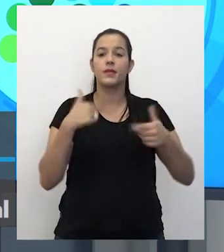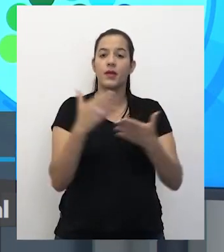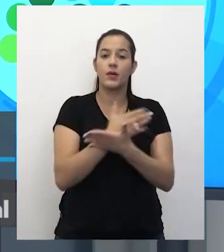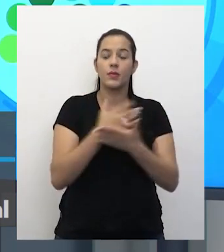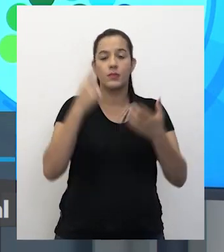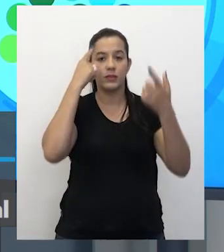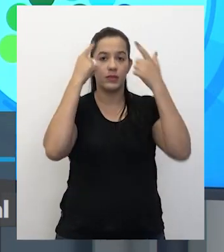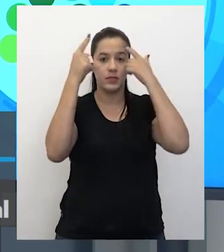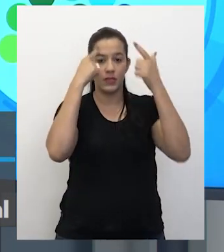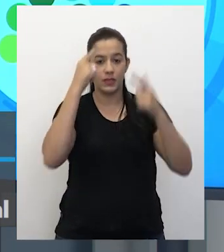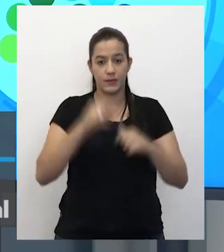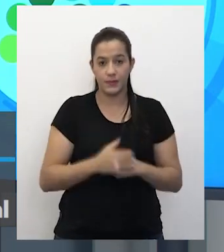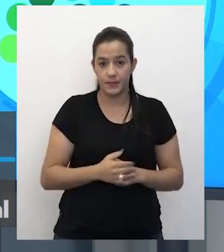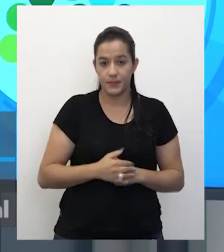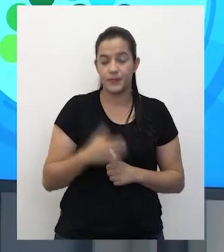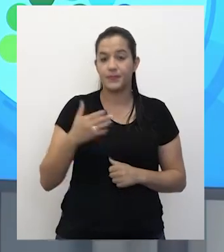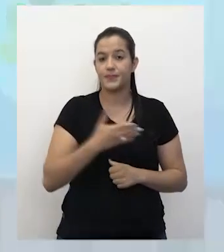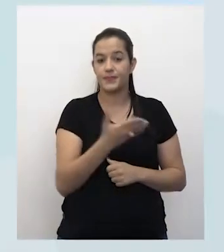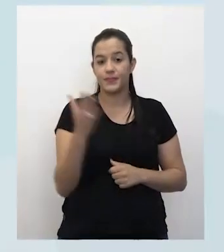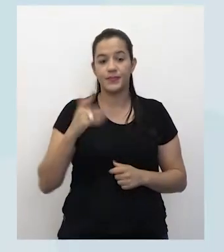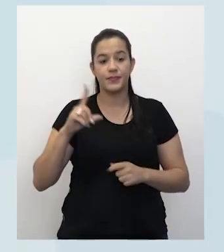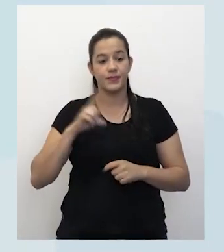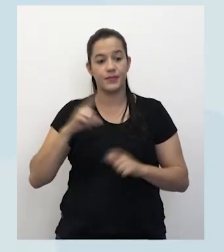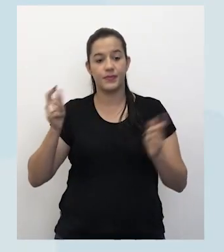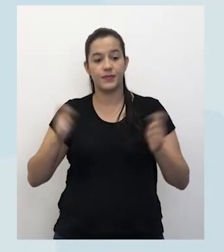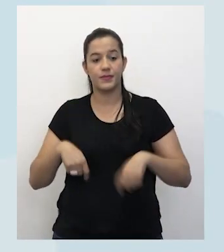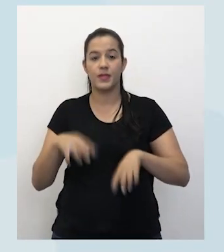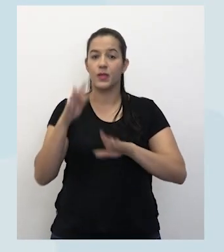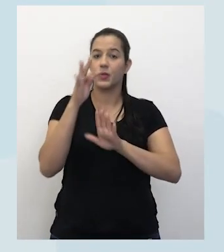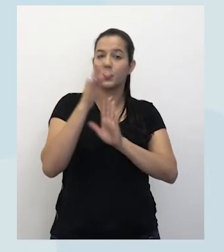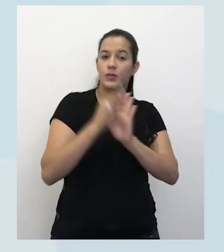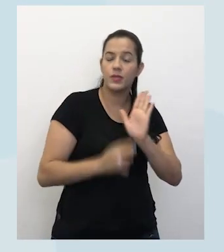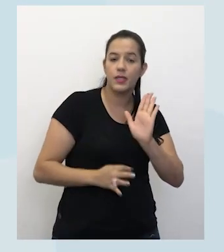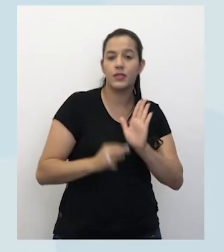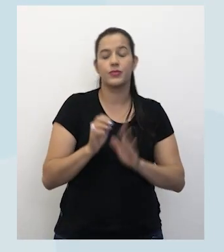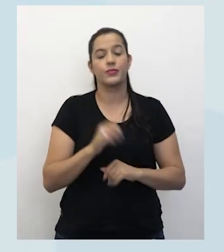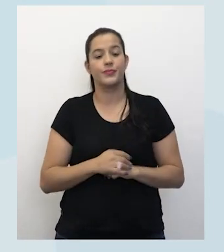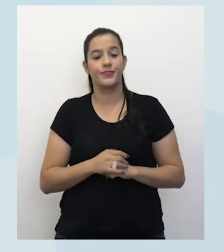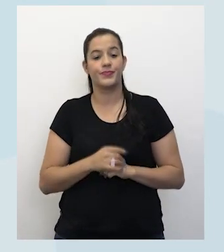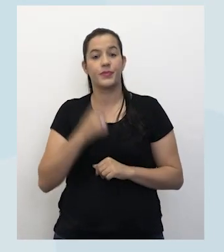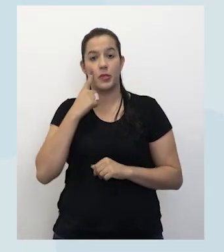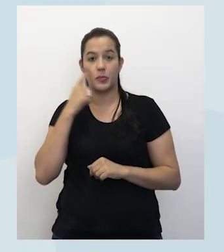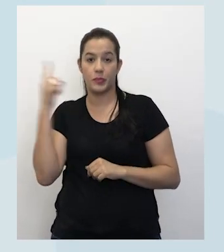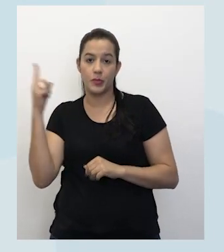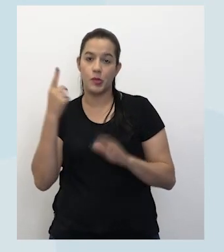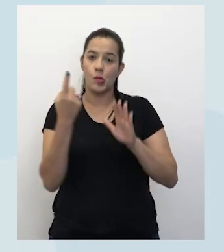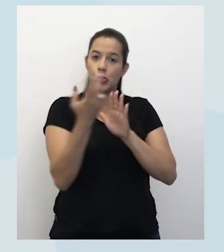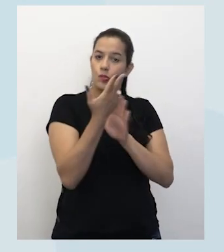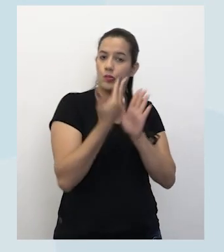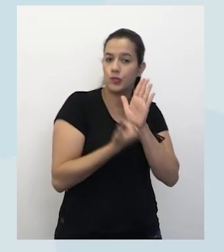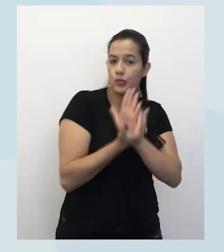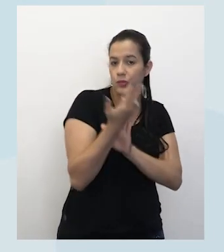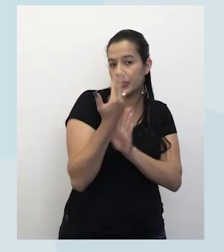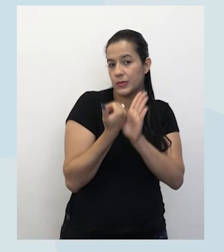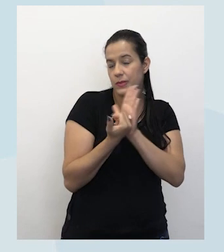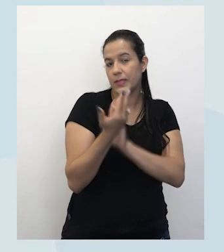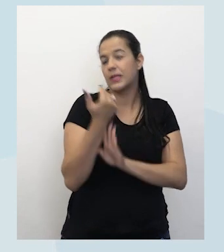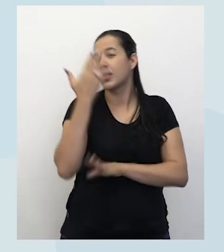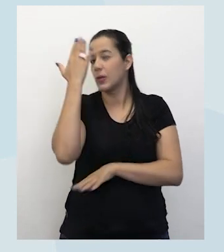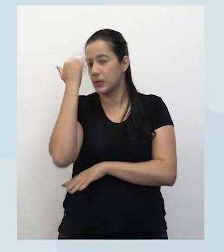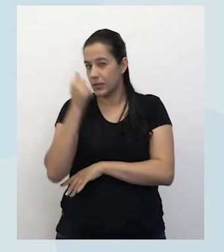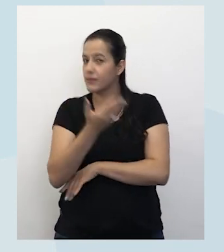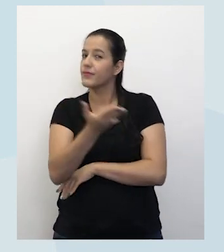Então, vocês podem, de repente, fazer um texto, um desenho, que eu sei que tem vários artistas assistindo a